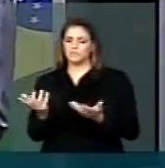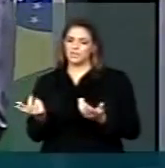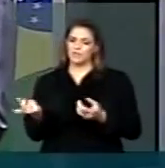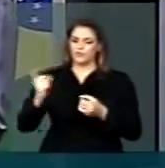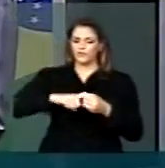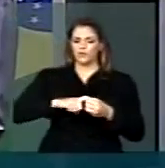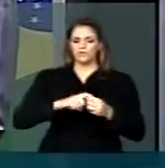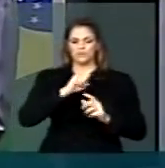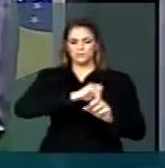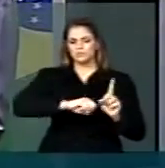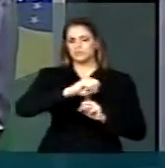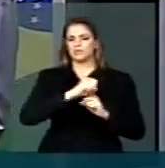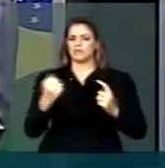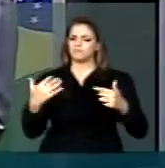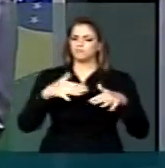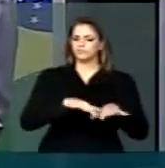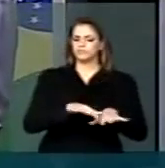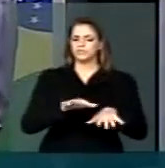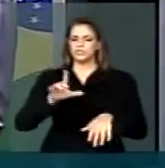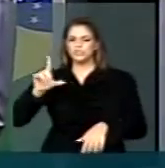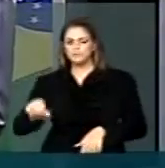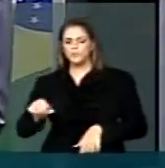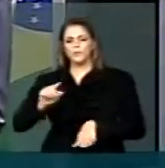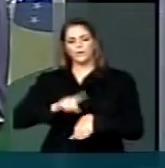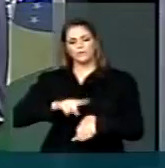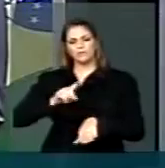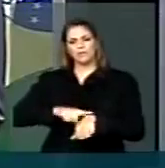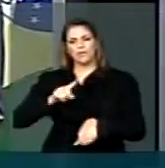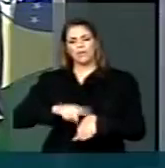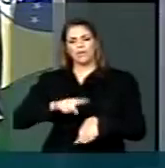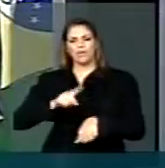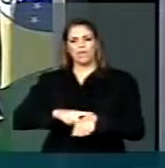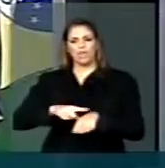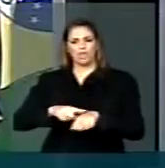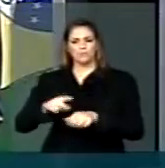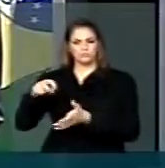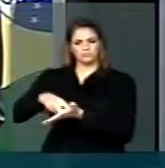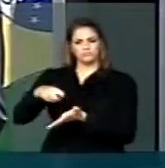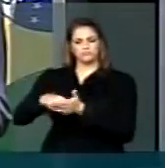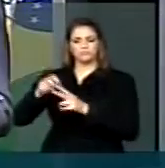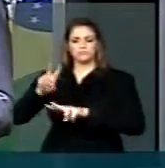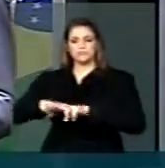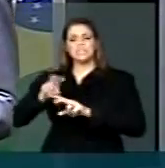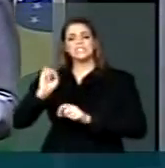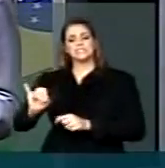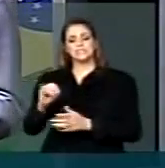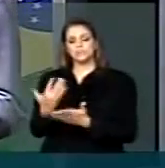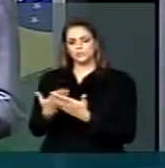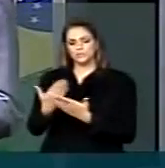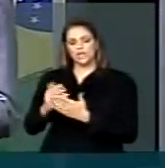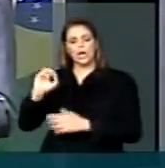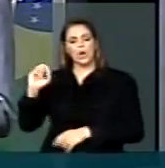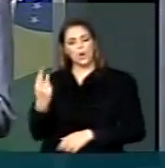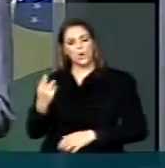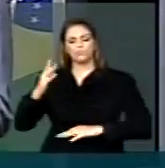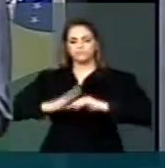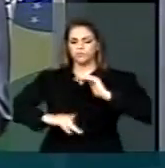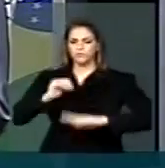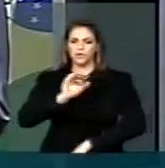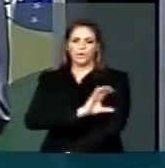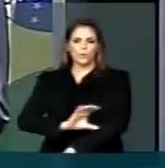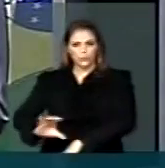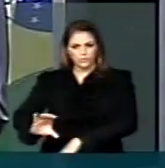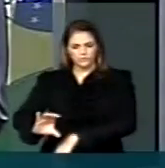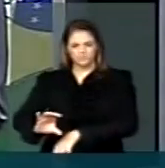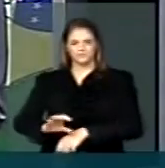possível a remissão do tempo de internação pelo estudo ou pela participação nas atividades de formação técnico-profissional.